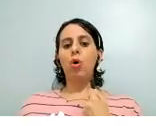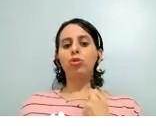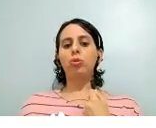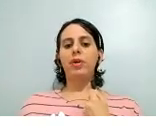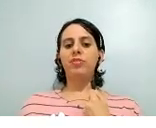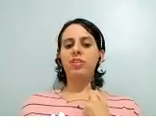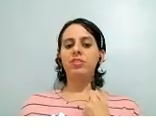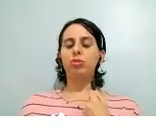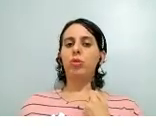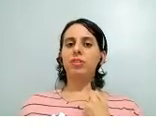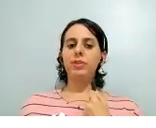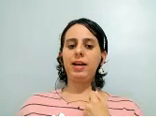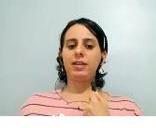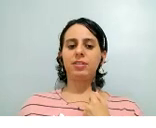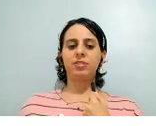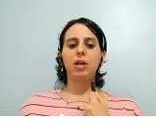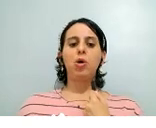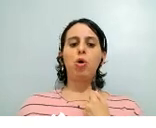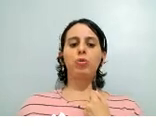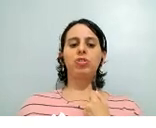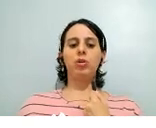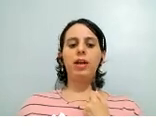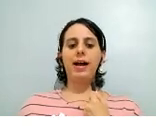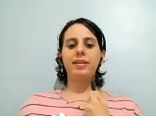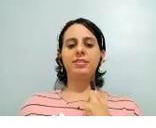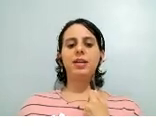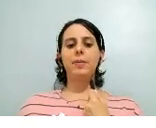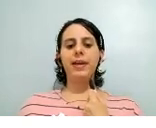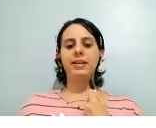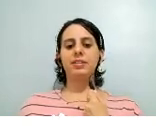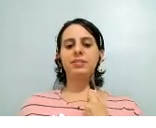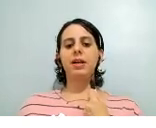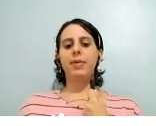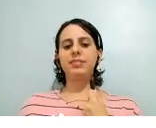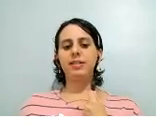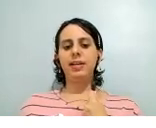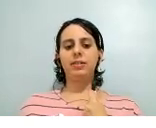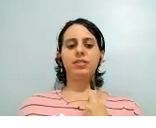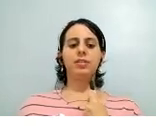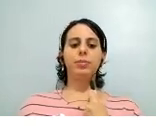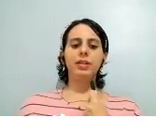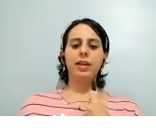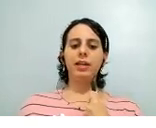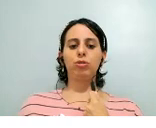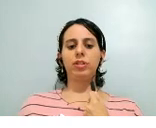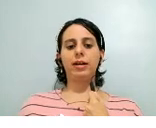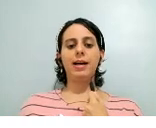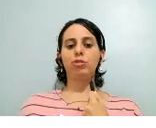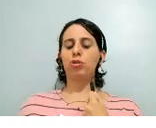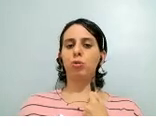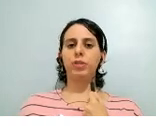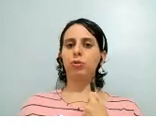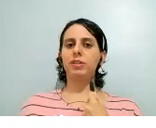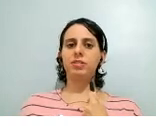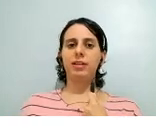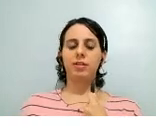Objetos ou superfícies contaminadas, como celulares, mesas, maçanetas, brinquedos, teclados